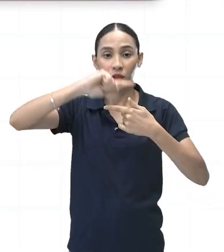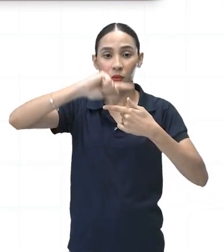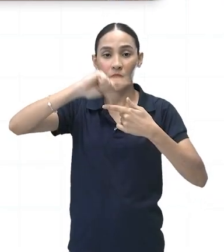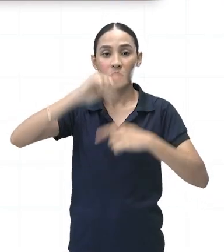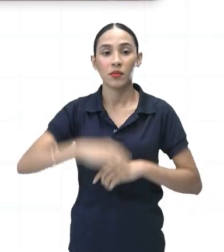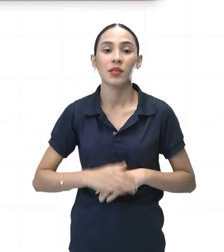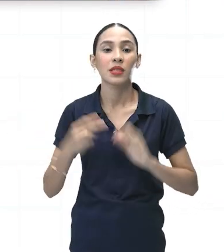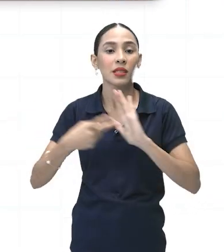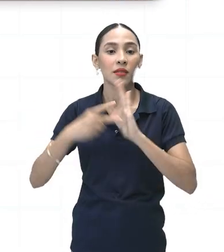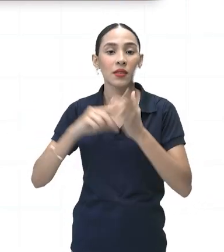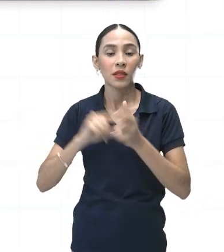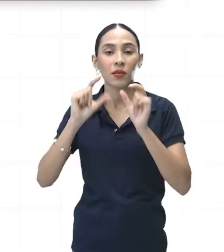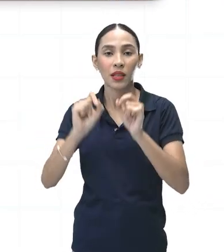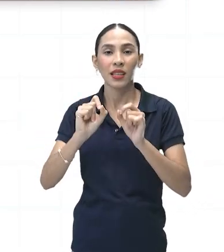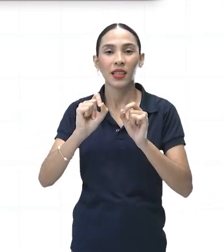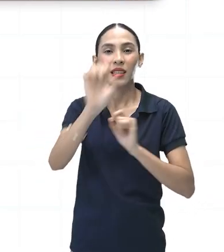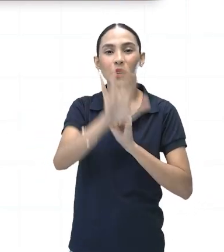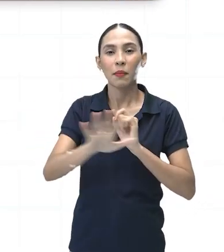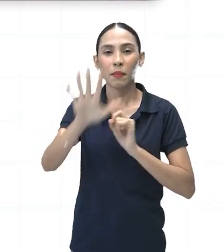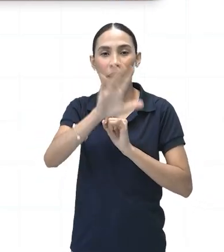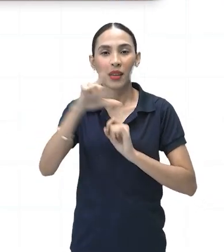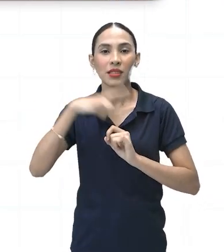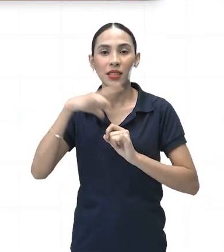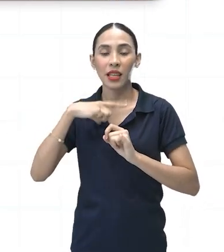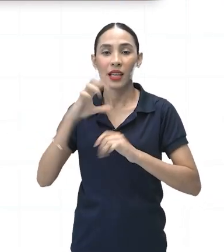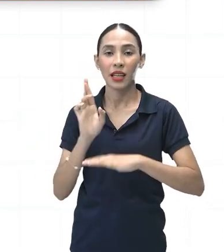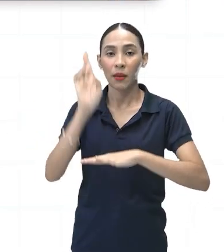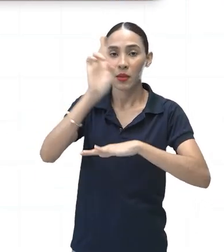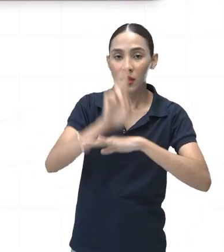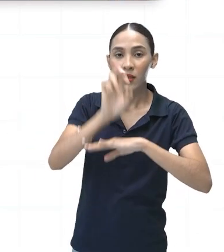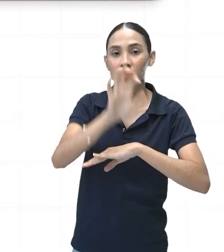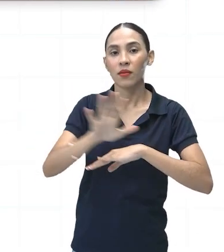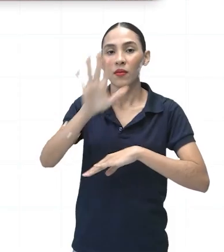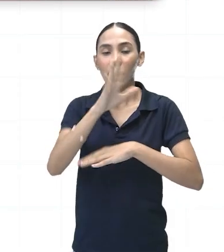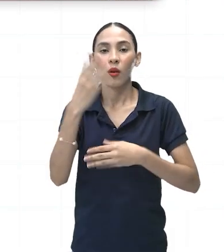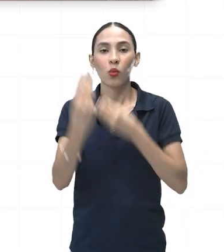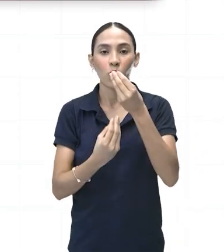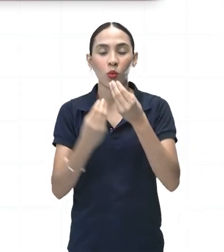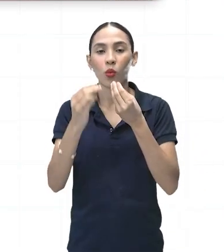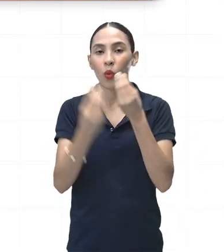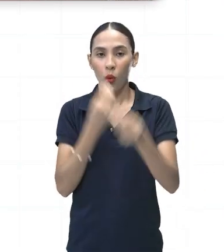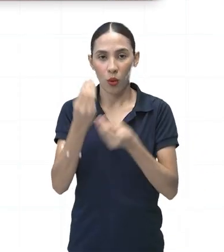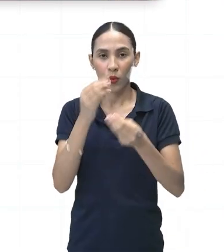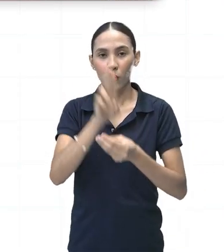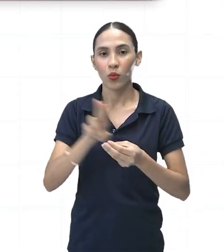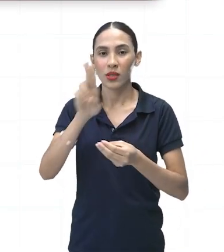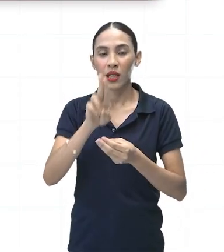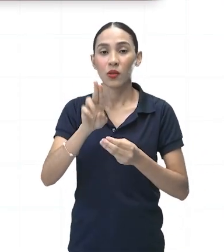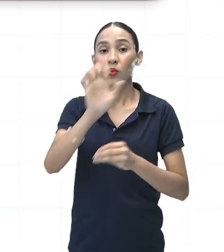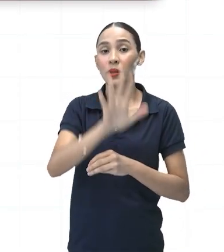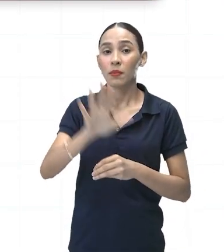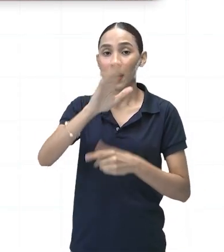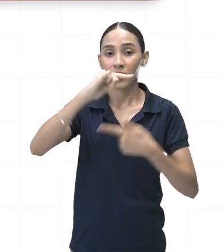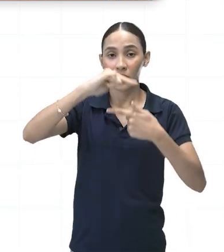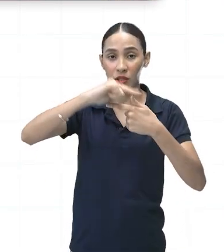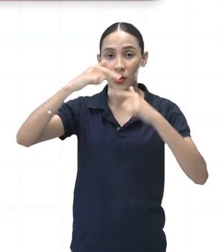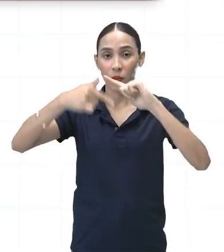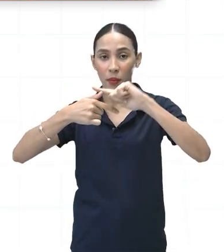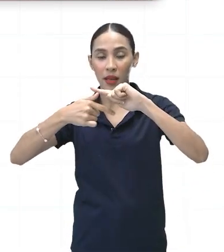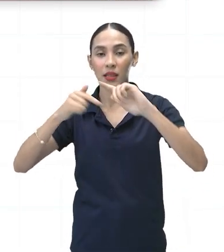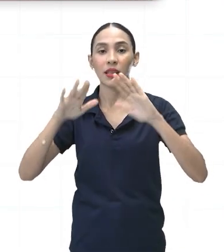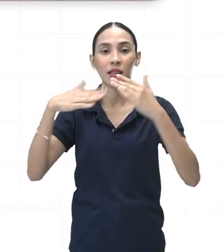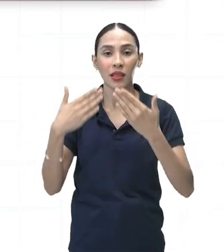tá? Ou seja, a representação da realidade por meio de figuras geométricas.